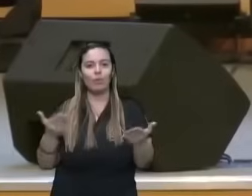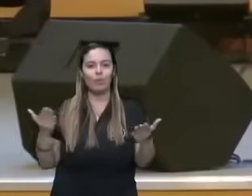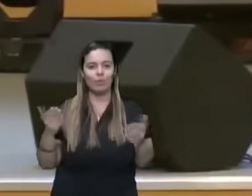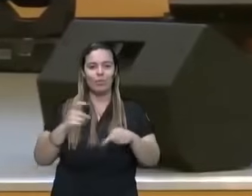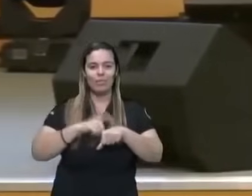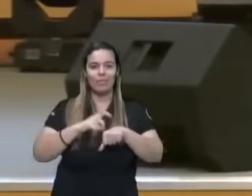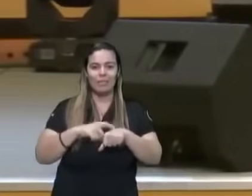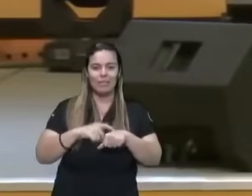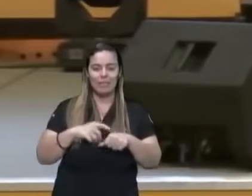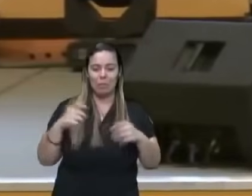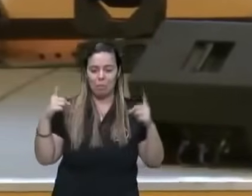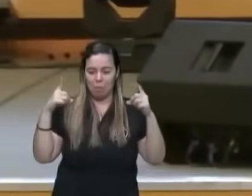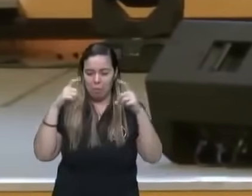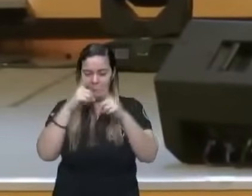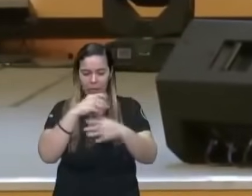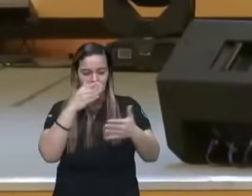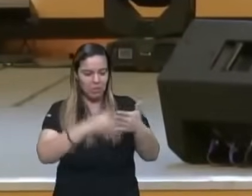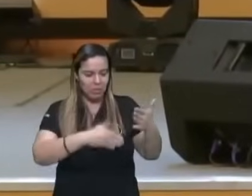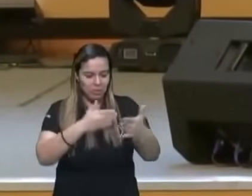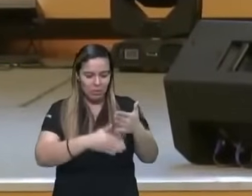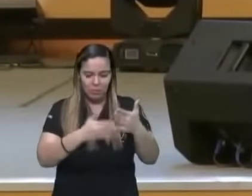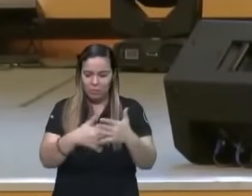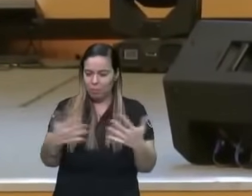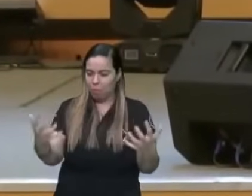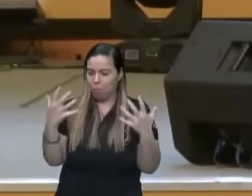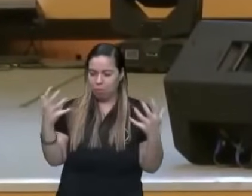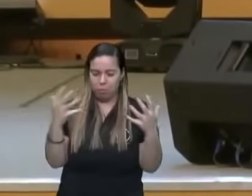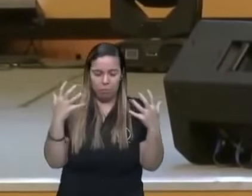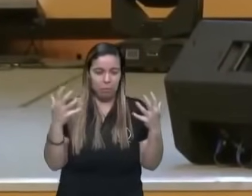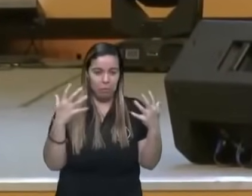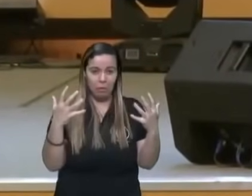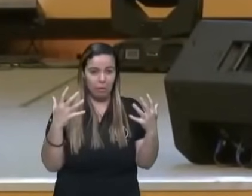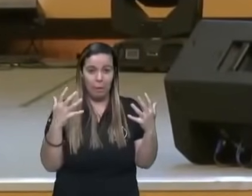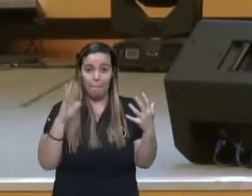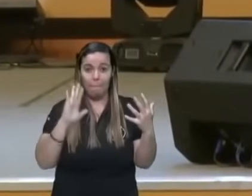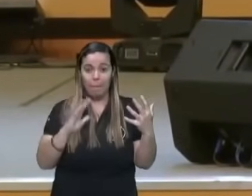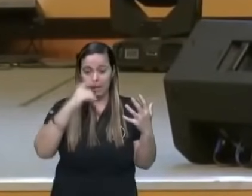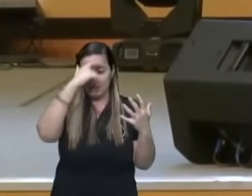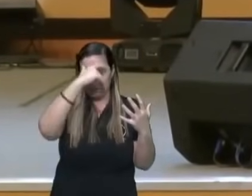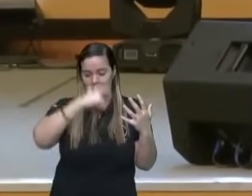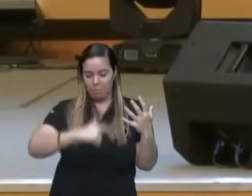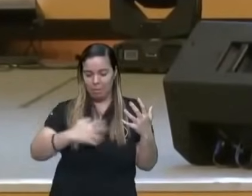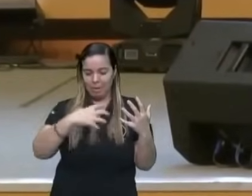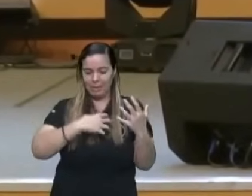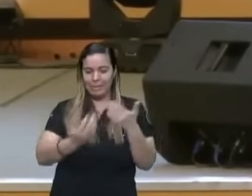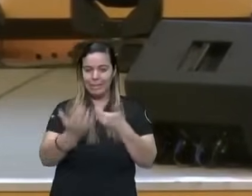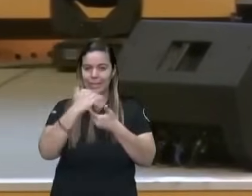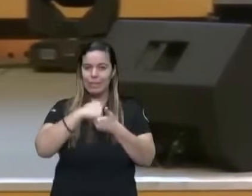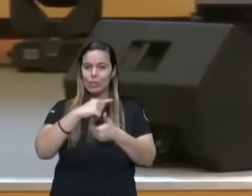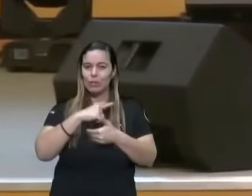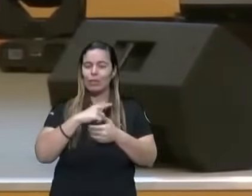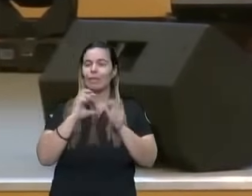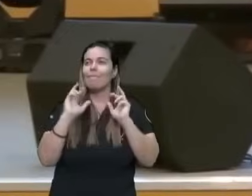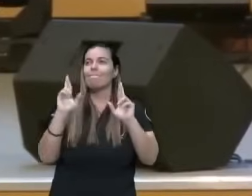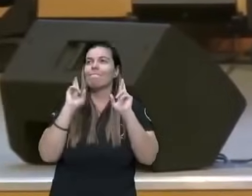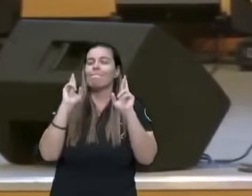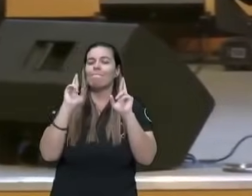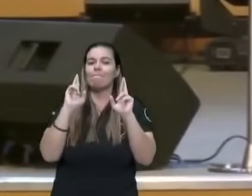tempo atravessando as maiores lutas e adversidades, mas você tem esperança. Isso é, você não tem